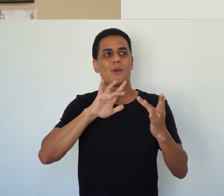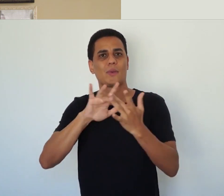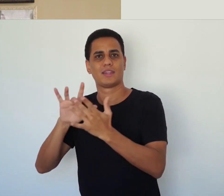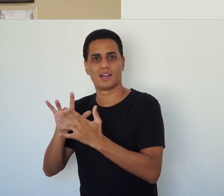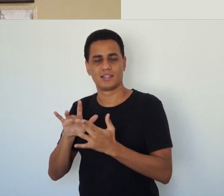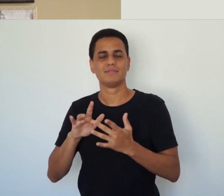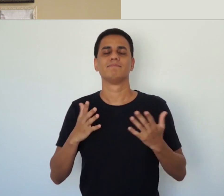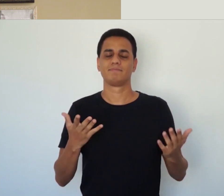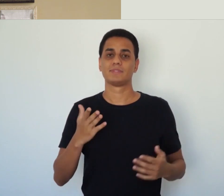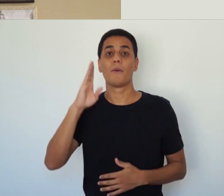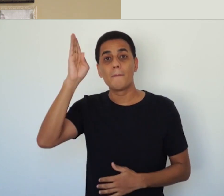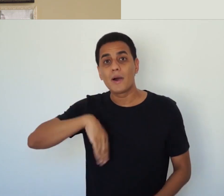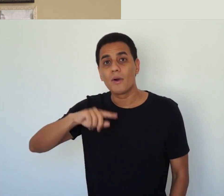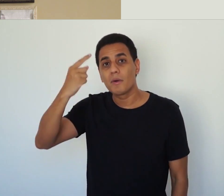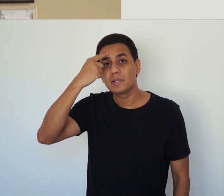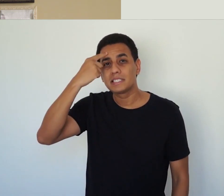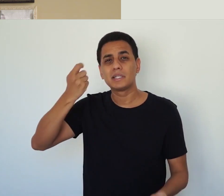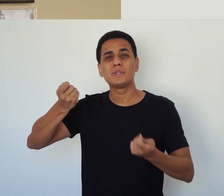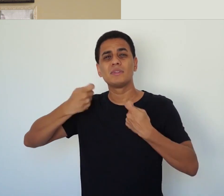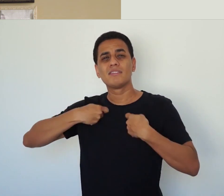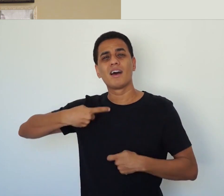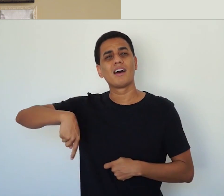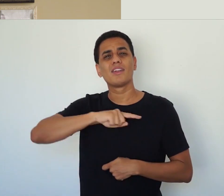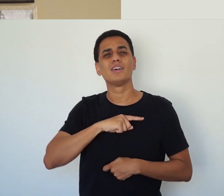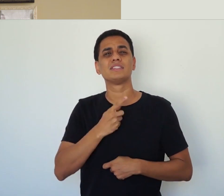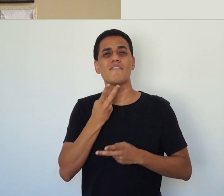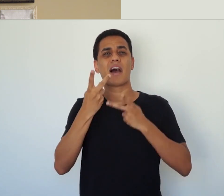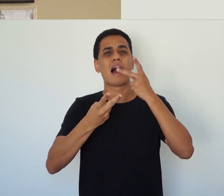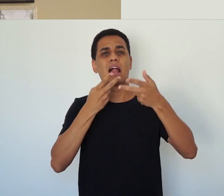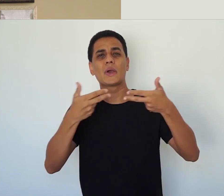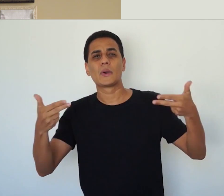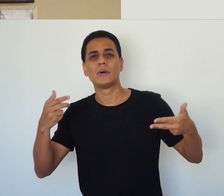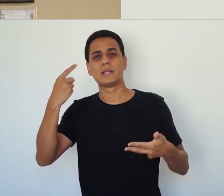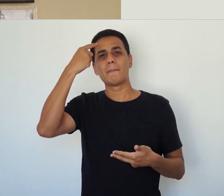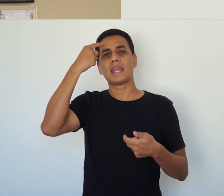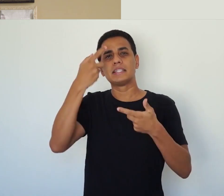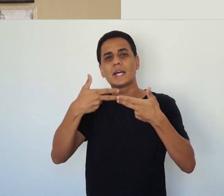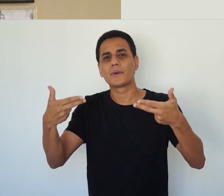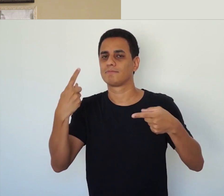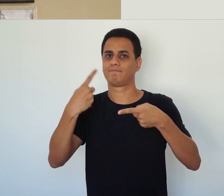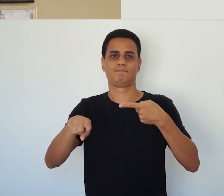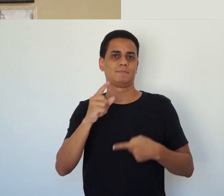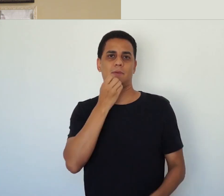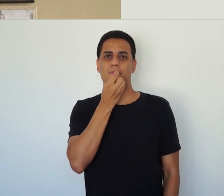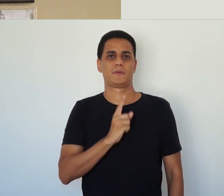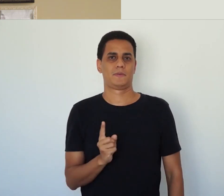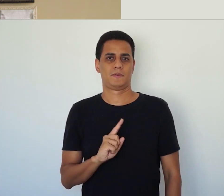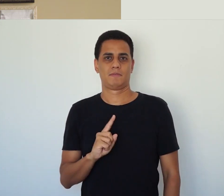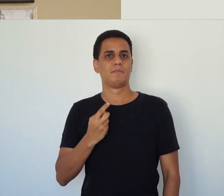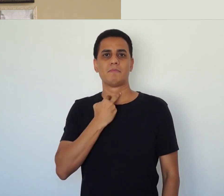nesse texto que os maus pensamentos nos levam a falar coisas ou fazer coisas que